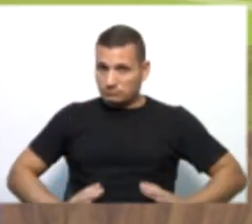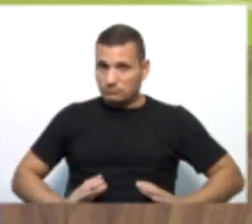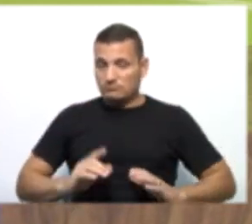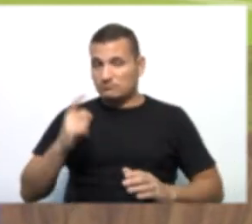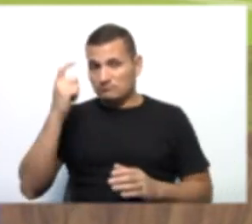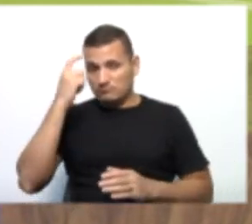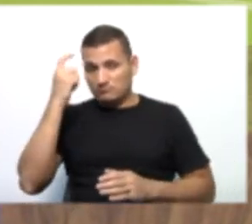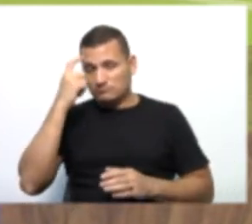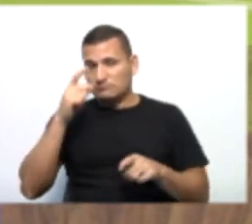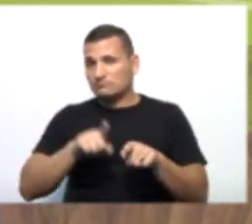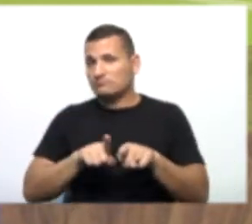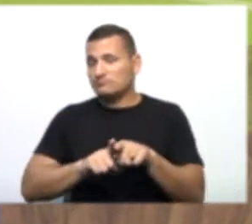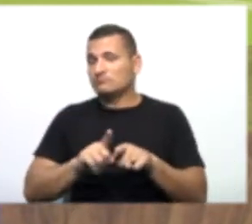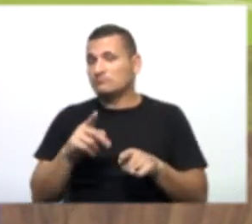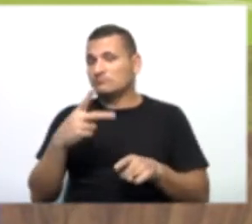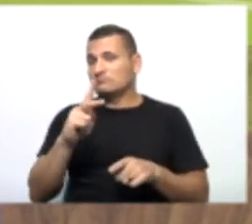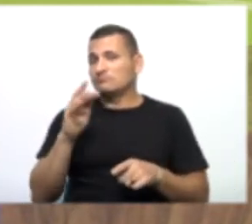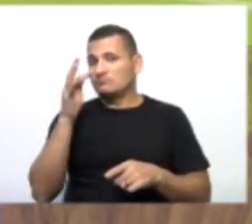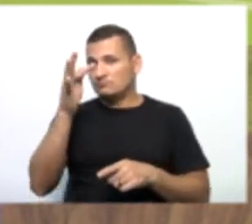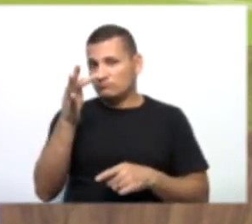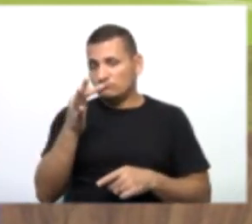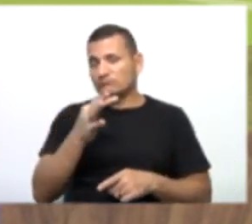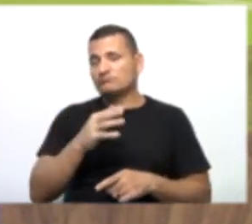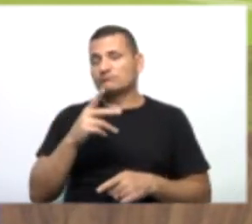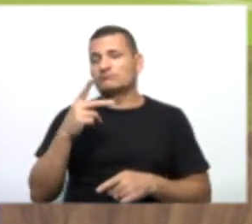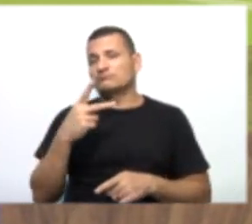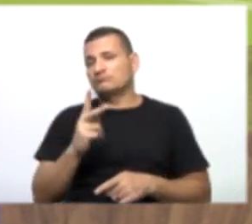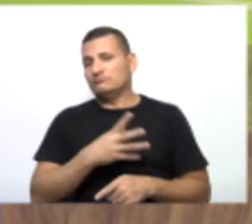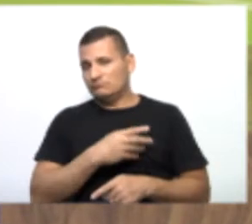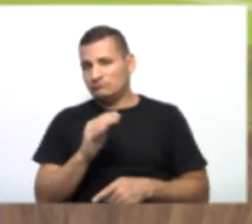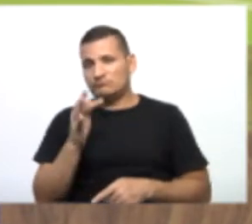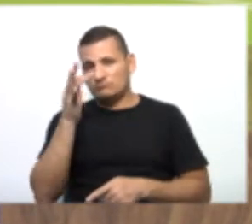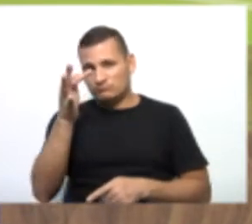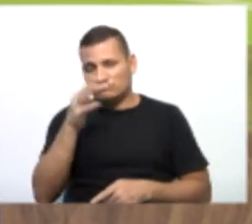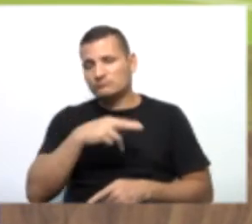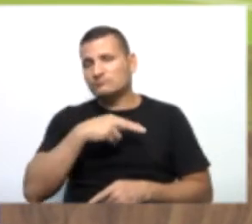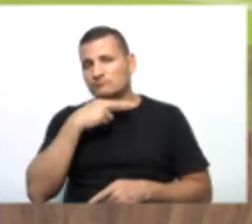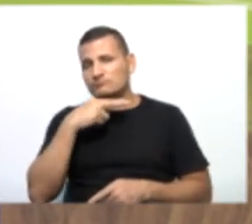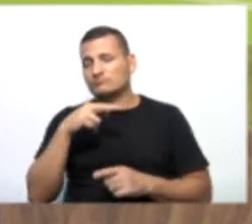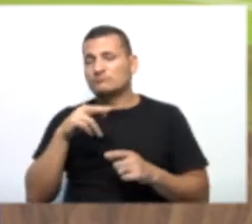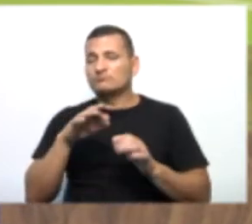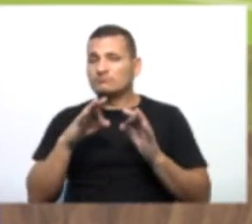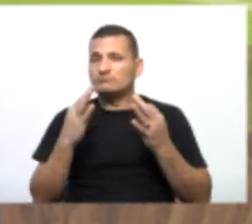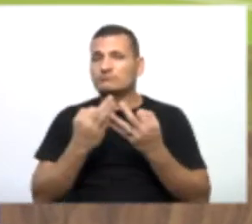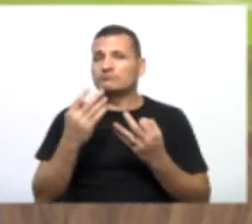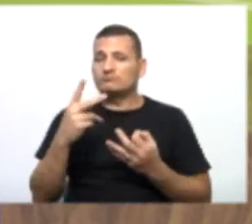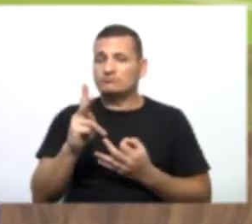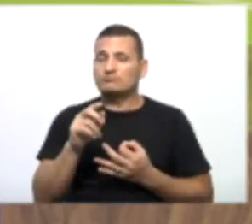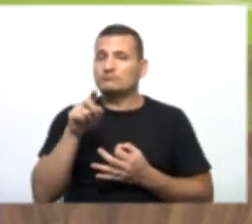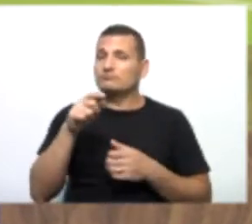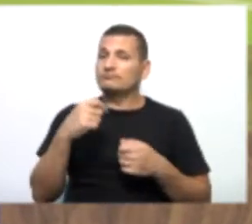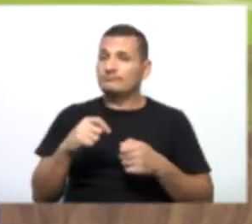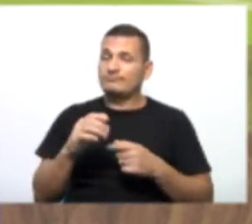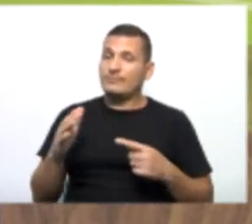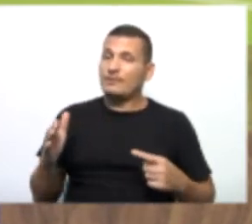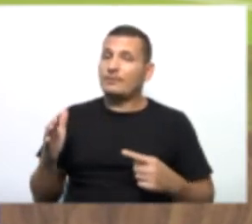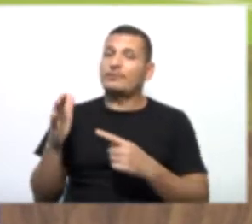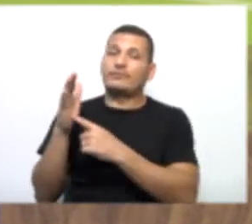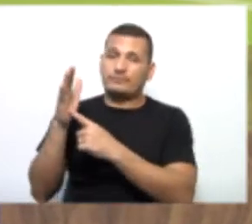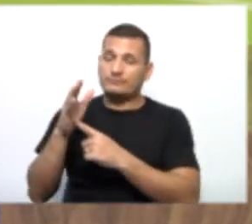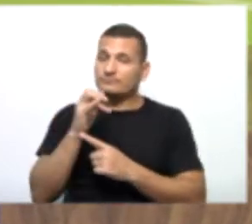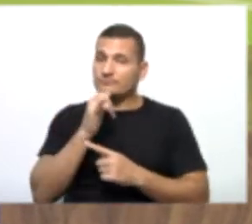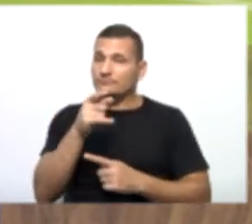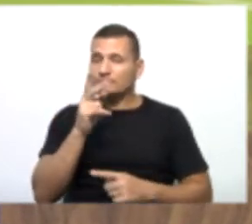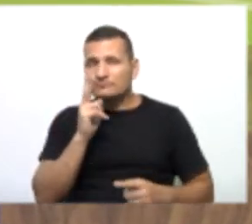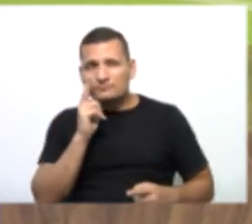pensando no seu futuro e no futuro dos seus filhos, dos seus netos, enfim, da sua família, você deve denunciar se você achar